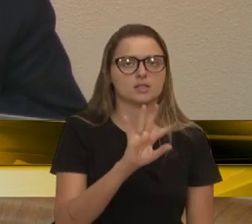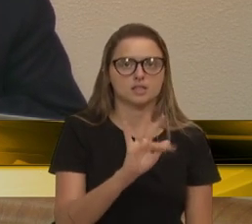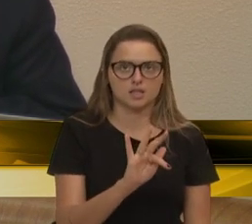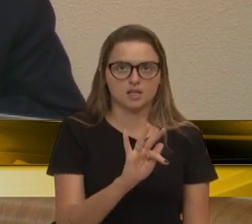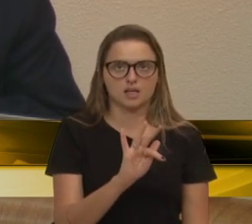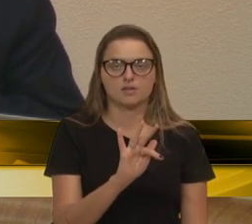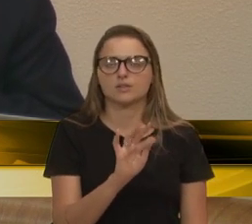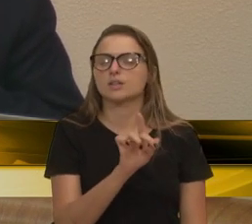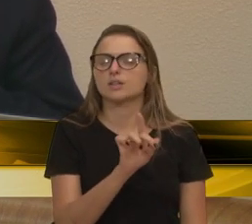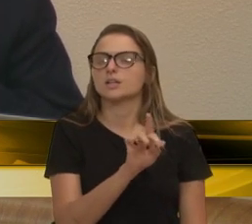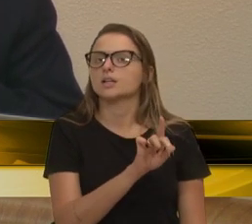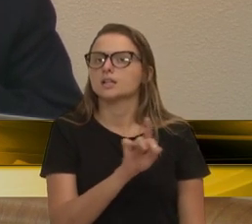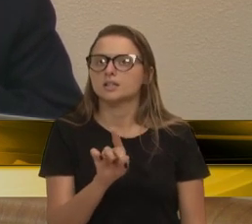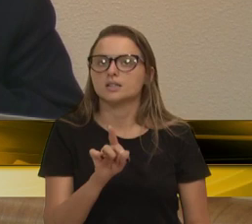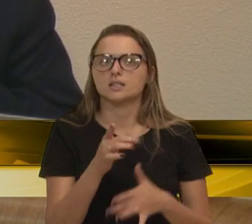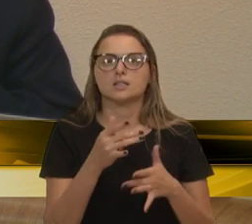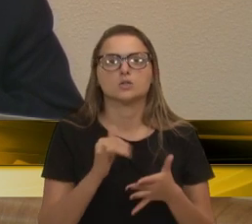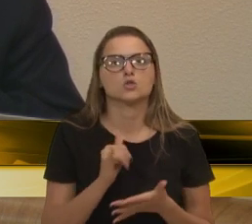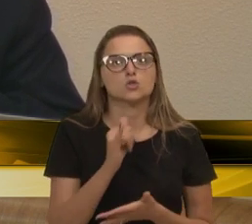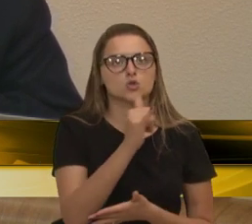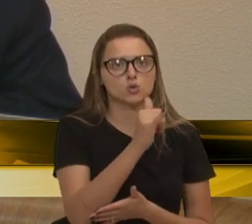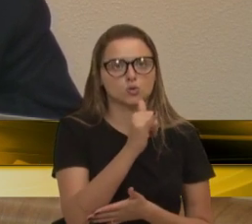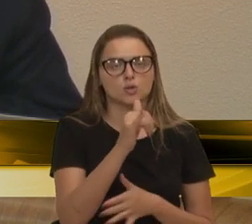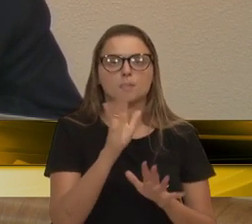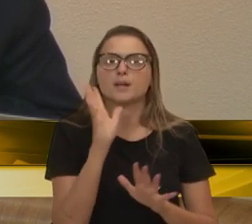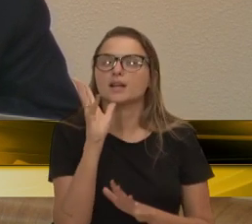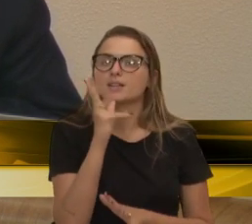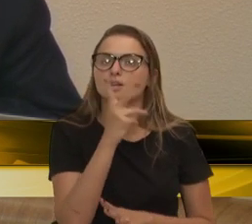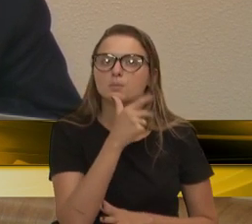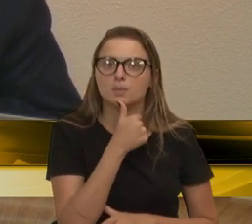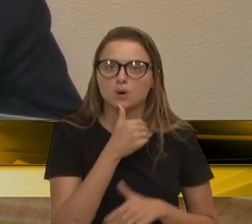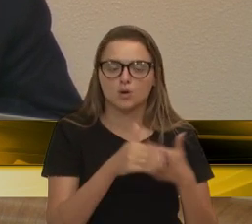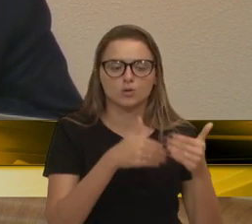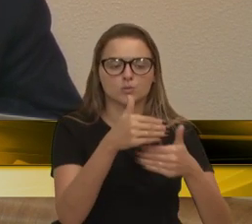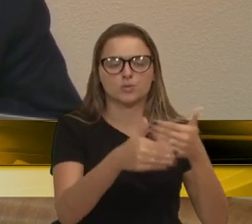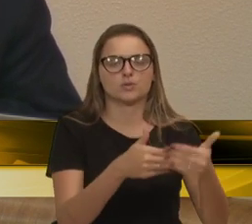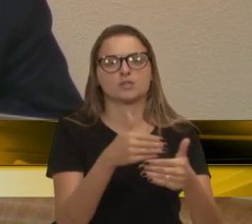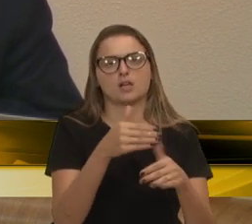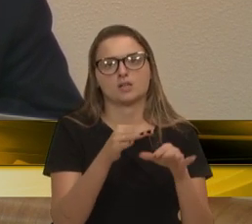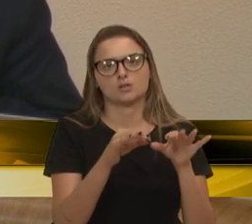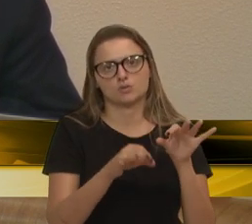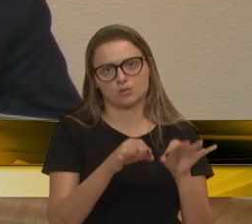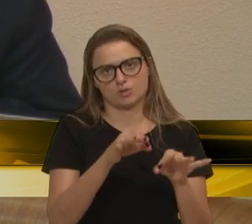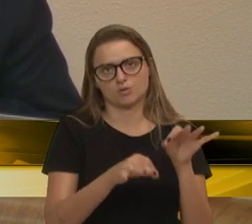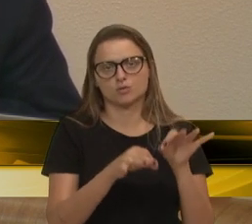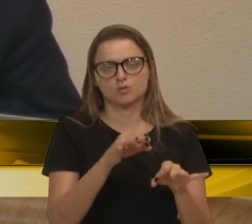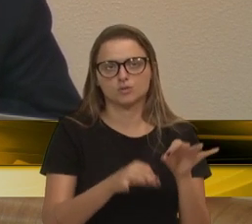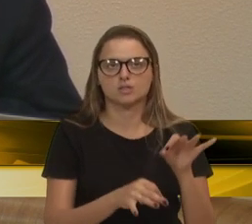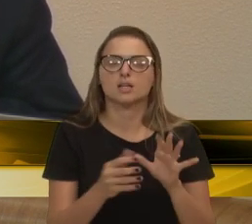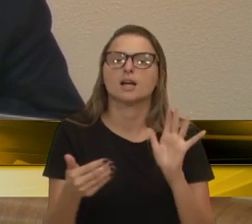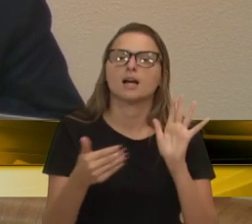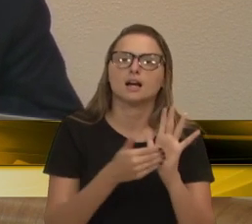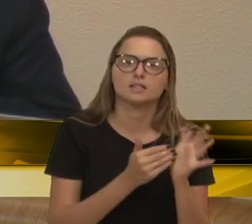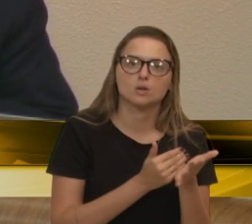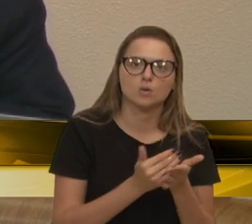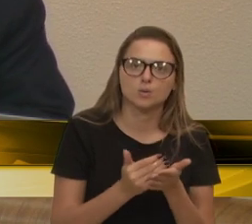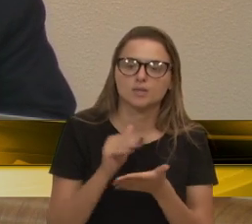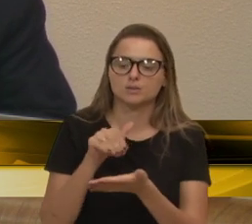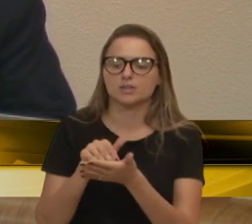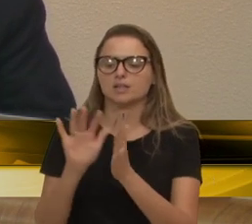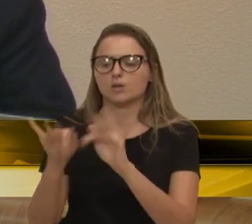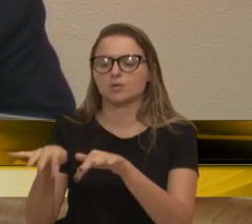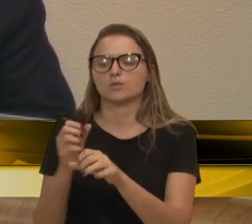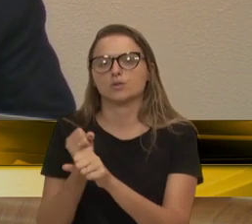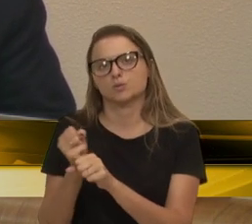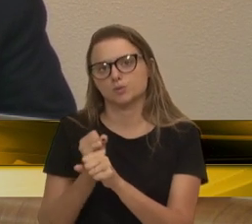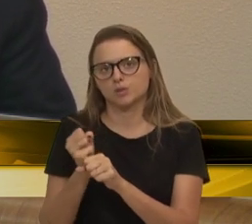são devidos juros pela demora na tramitação do precatório, isto é, desde a sua expedição até o fim do ano, em